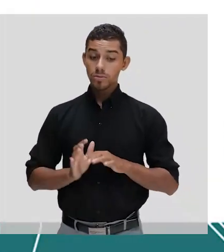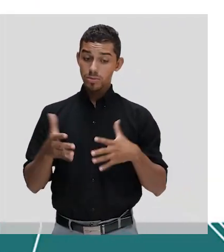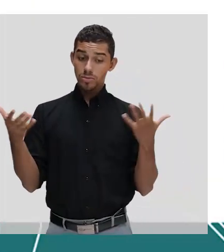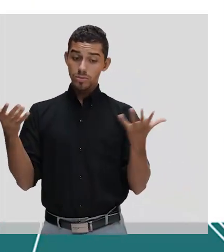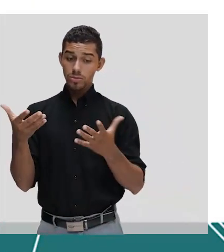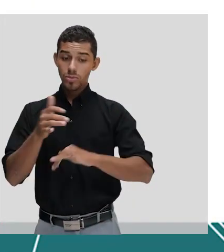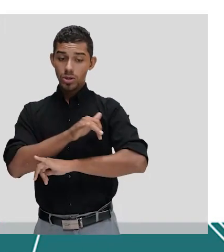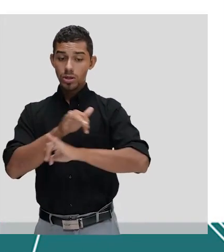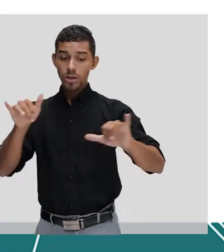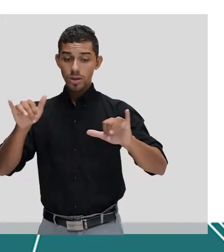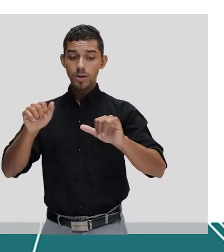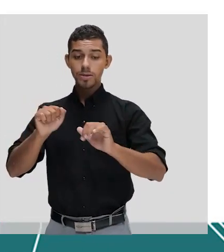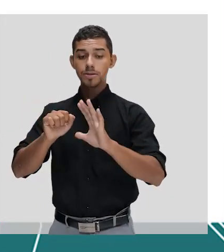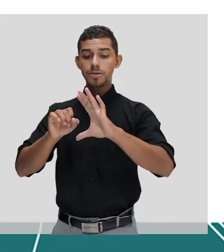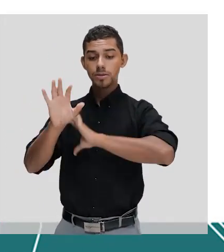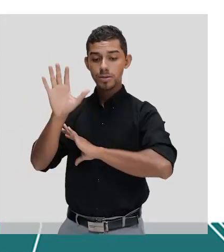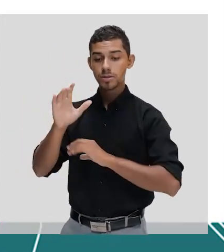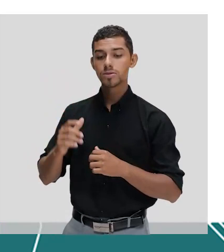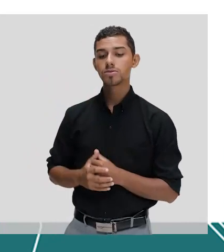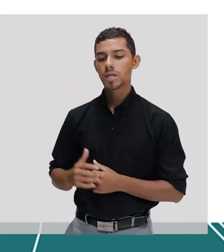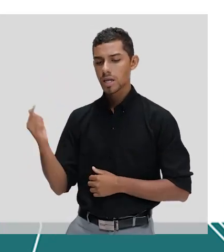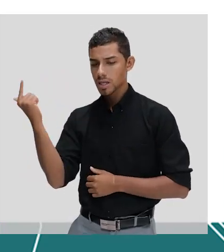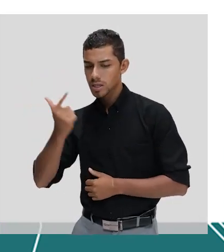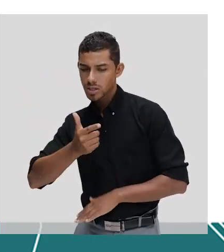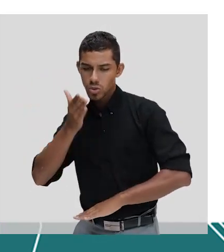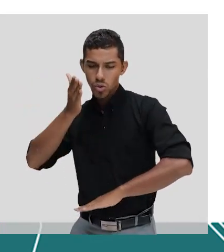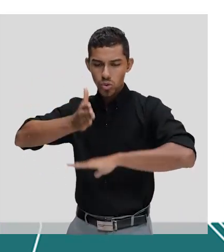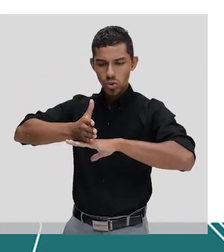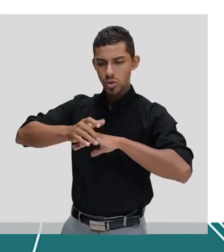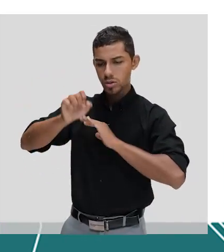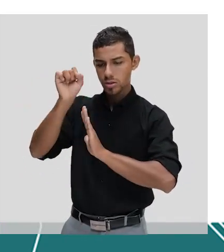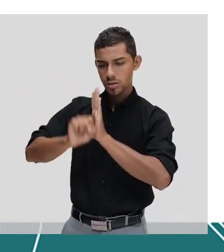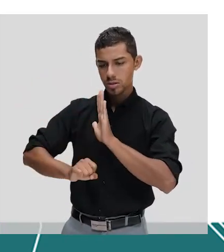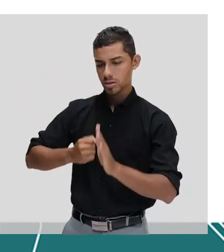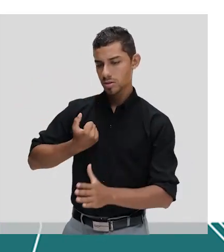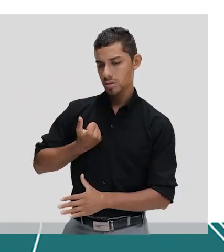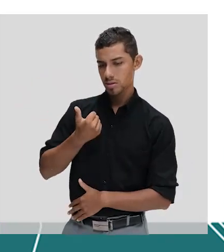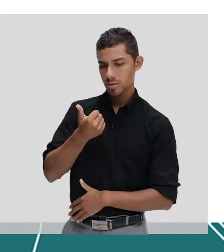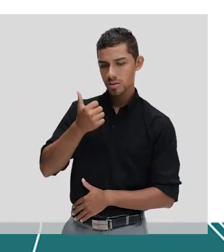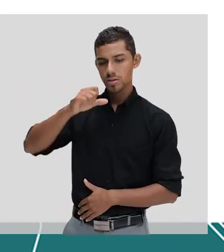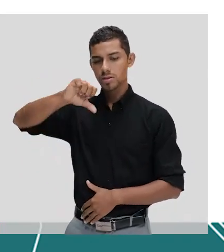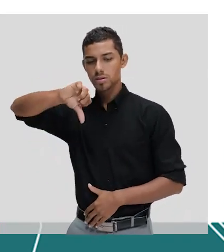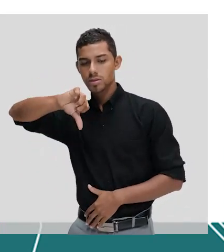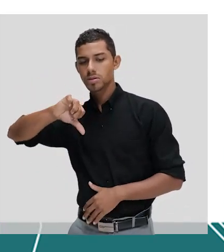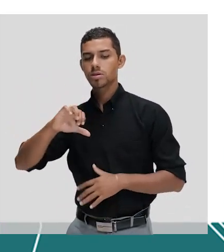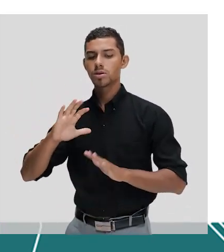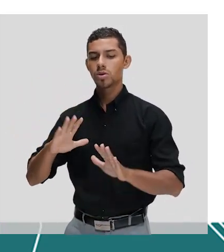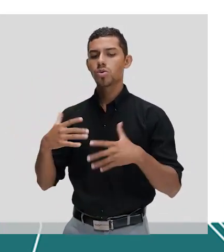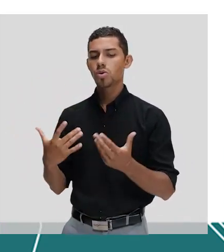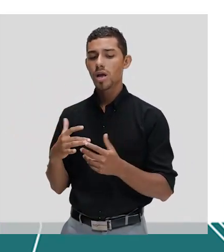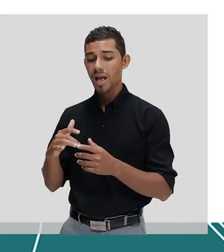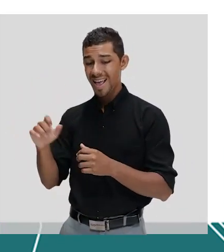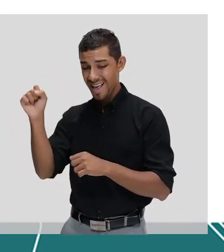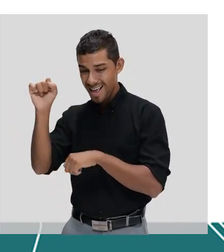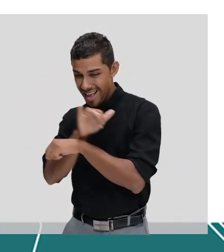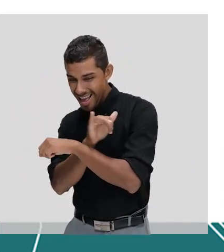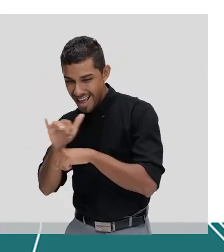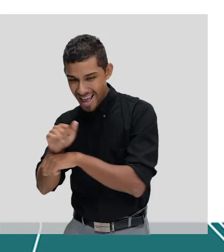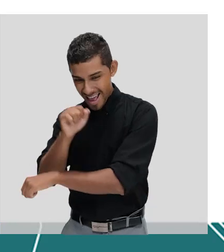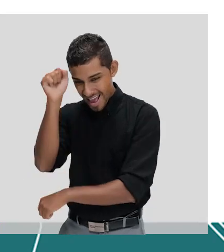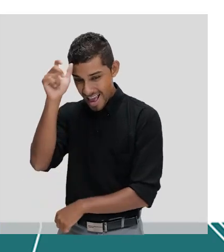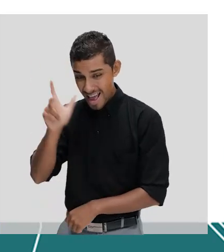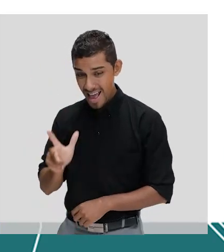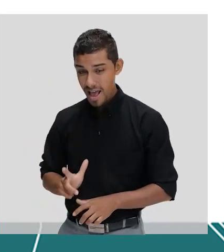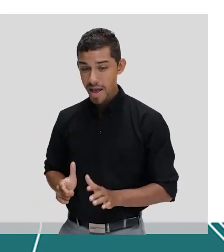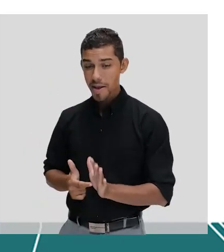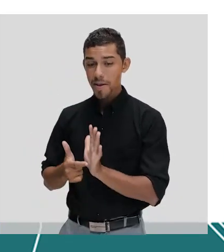No anúncio publicado, na segunda metade do século XIX, qual a estratégia de resistência escrava apresentada? Ele